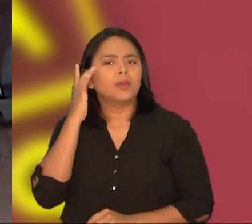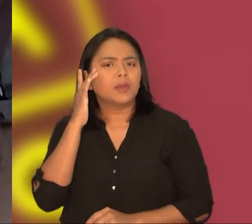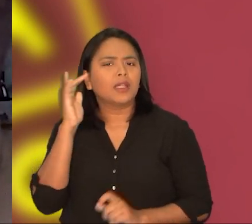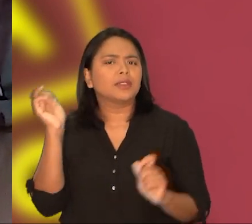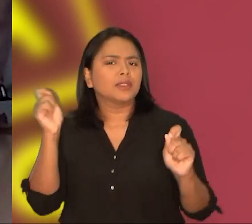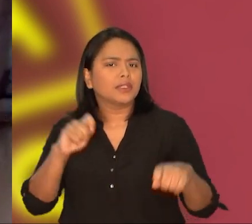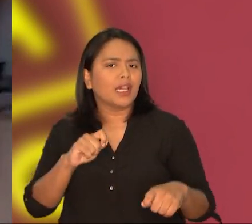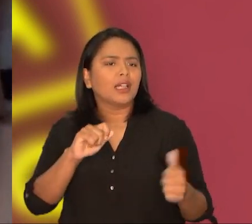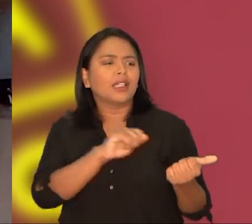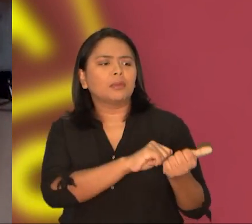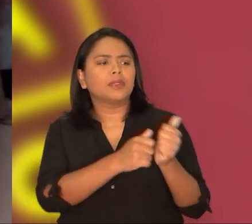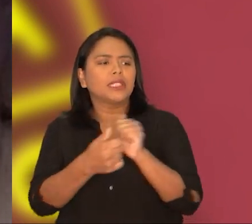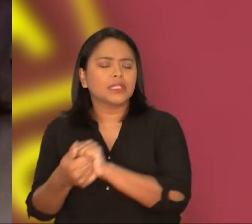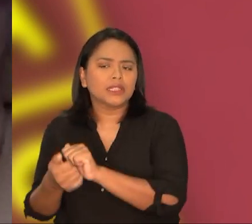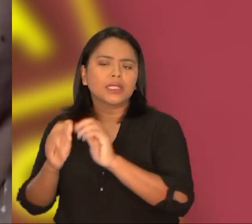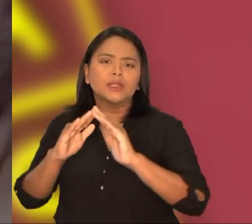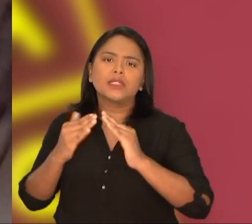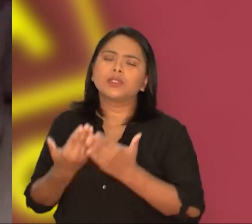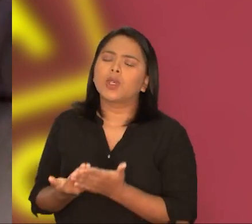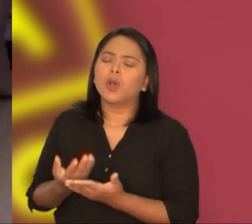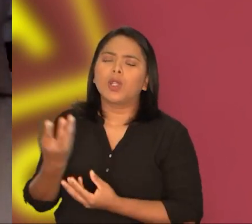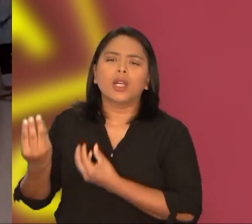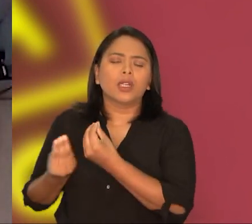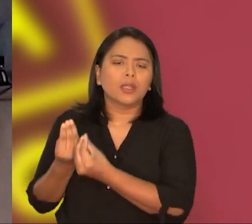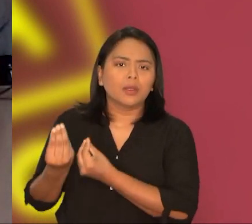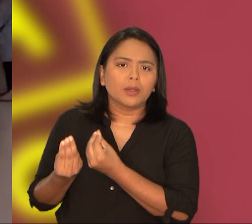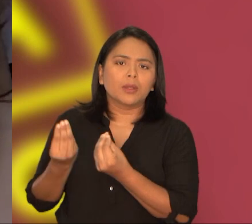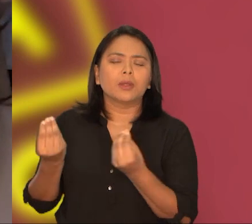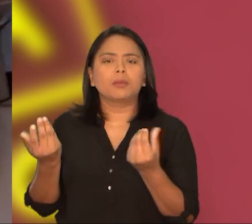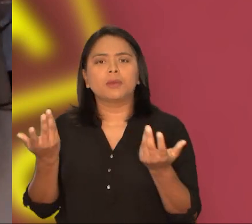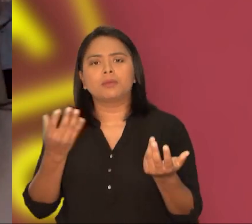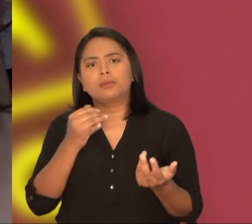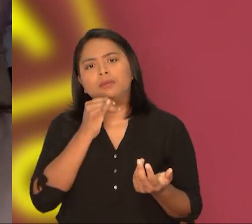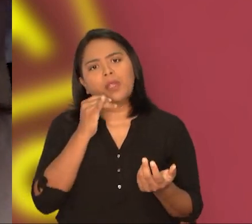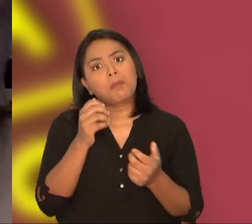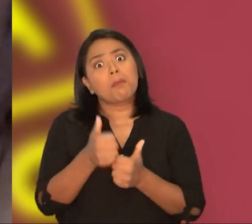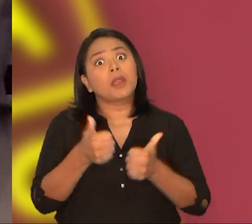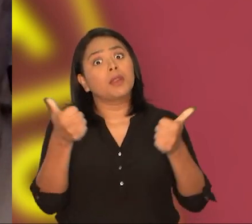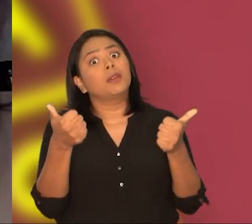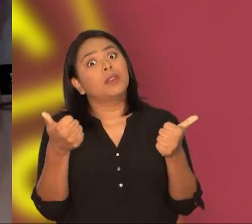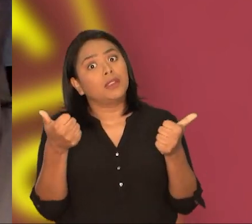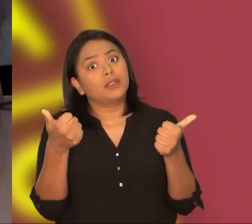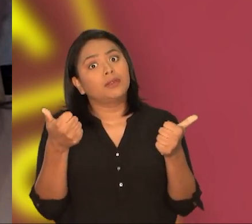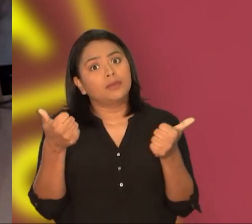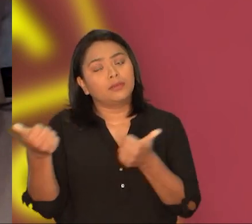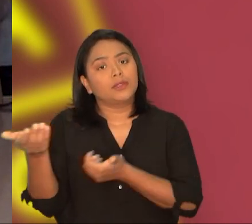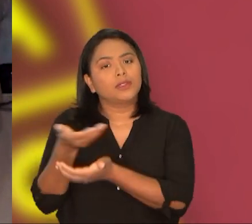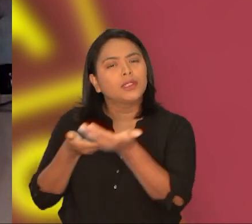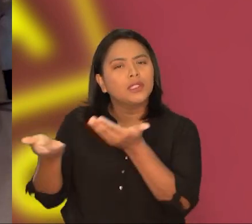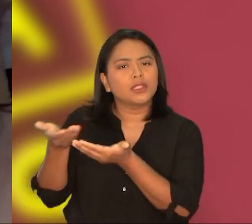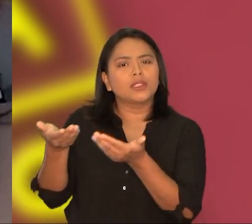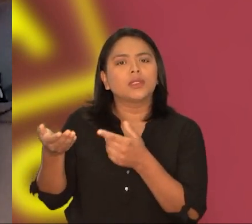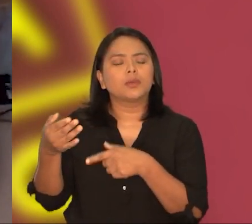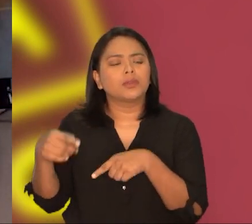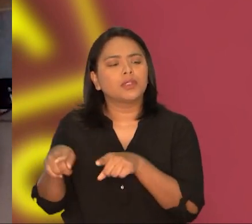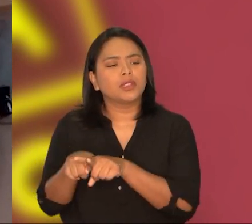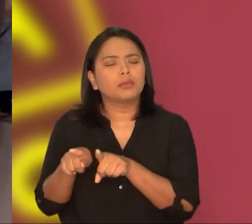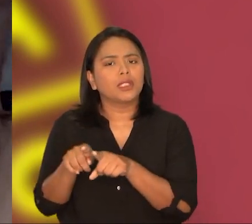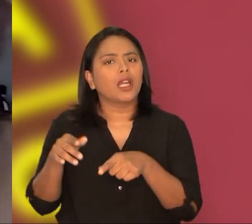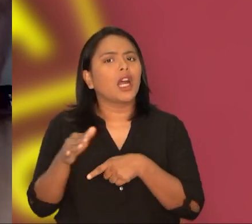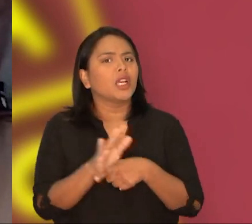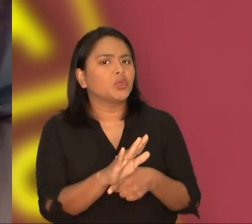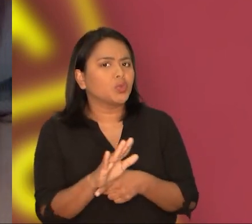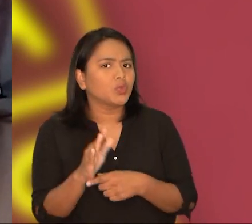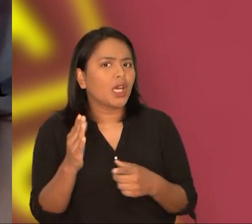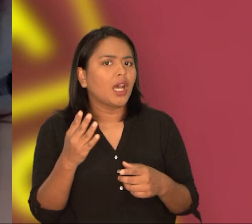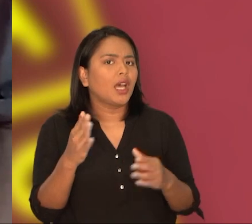a gente pode fazer, o que que as escolas podem fazer para melhorar isso, para ajudar